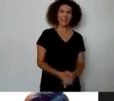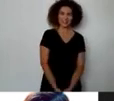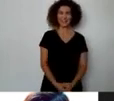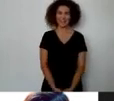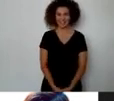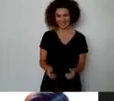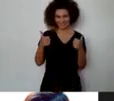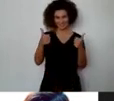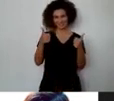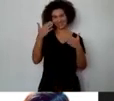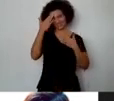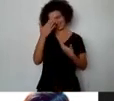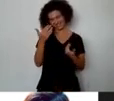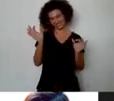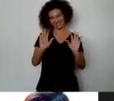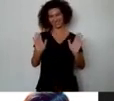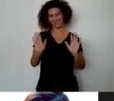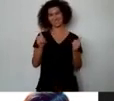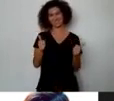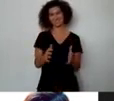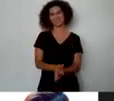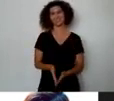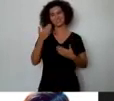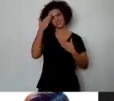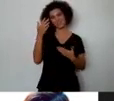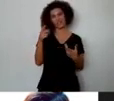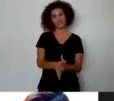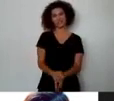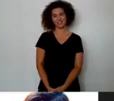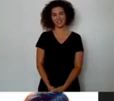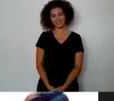Muito obrigada, Tabata. Arrasou.